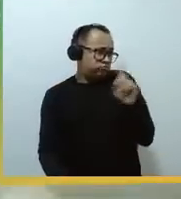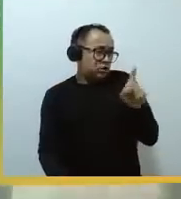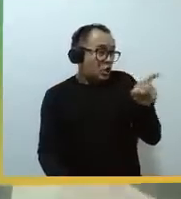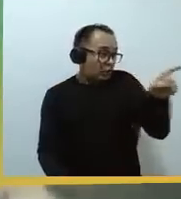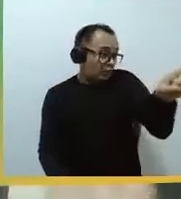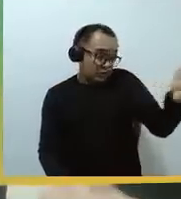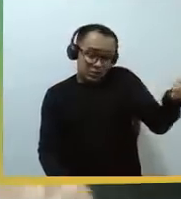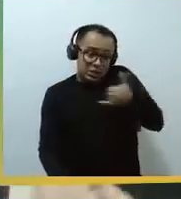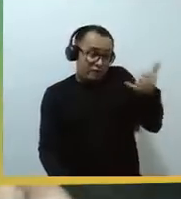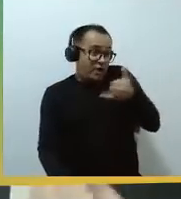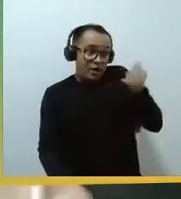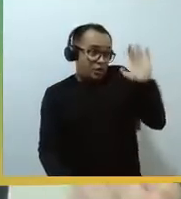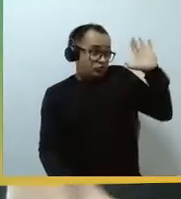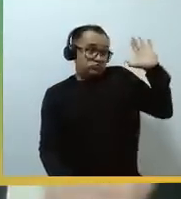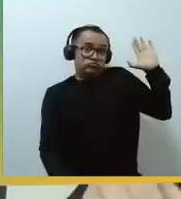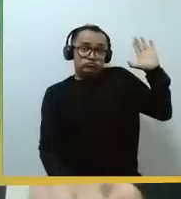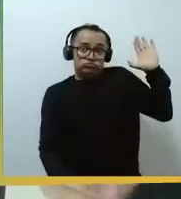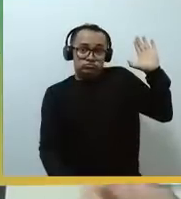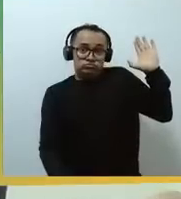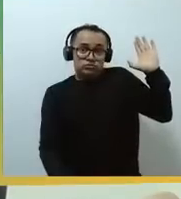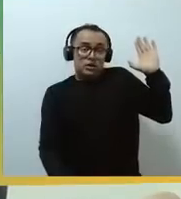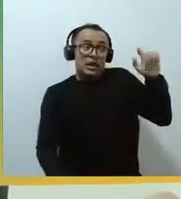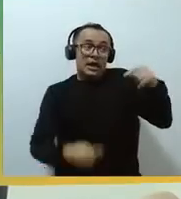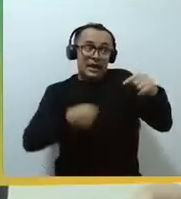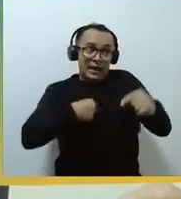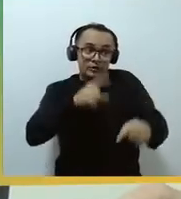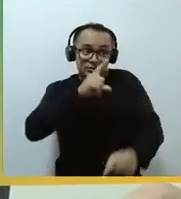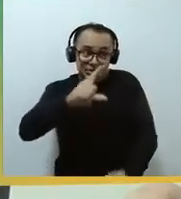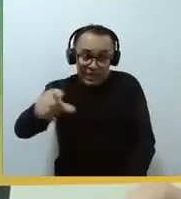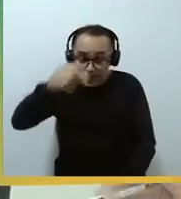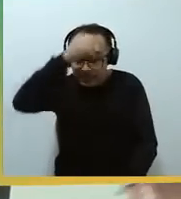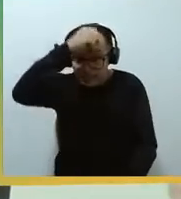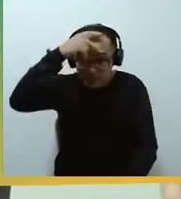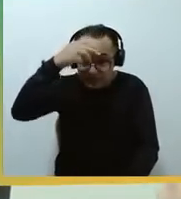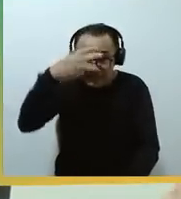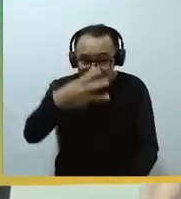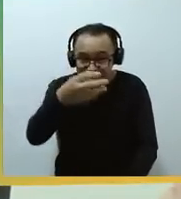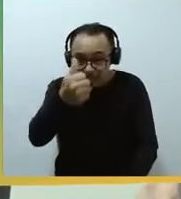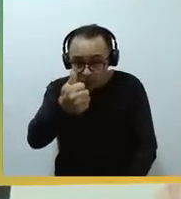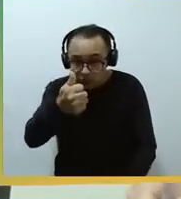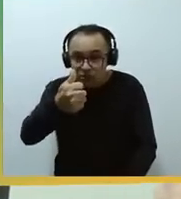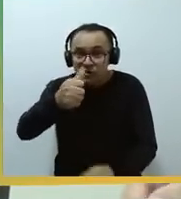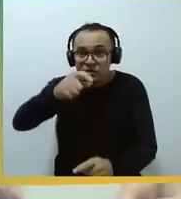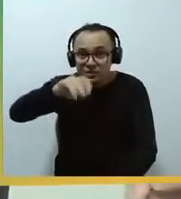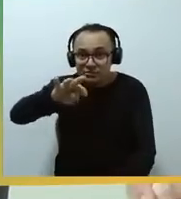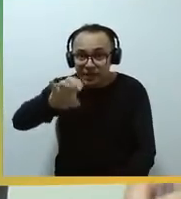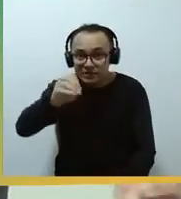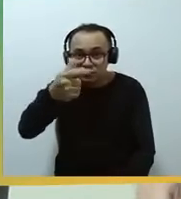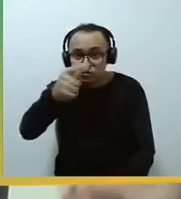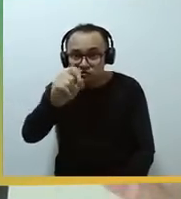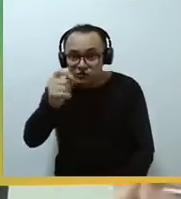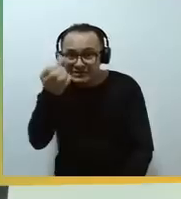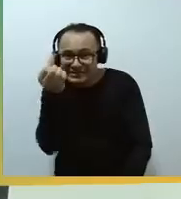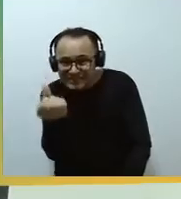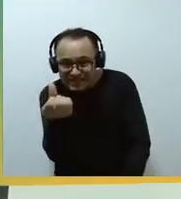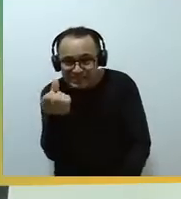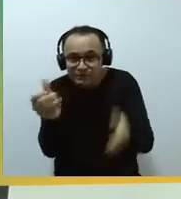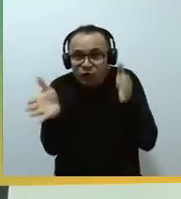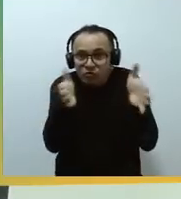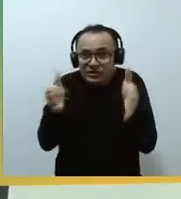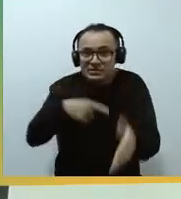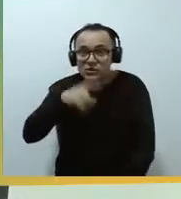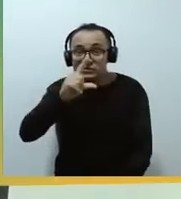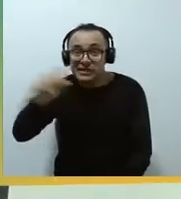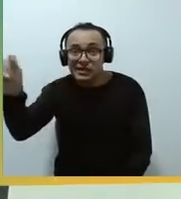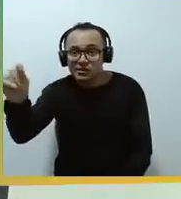ter. Eu saí da prefeitura dia 31 de março de 2006. Este foi o prazo que eu saí. O senhor é o sócio oculto